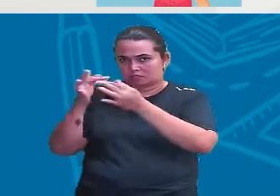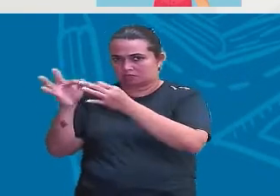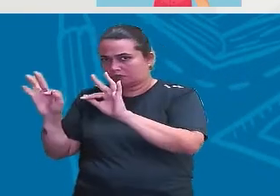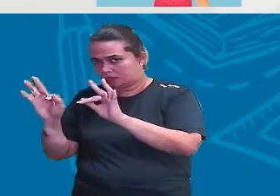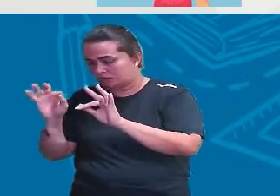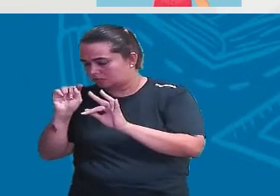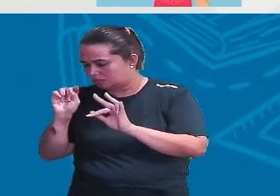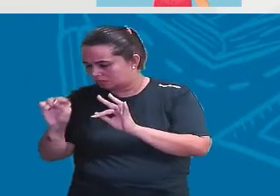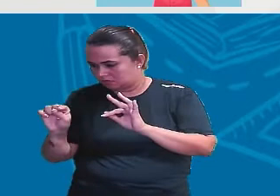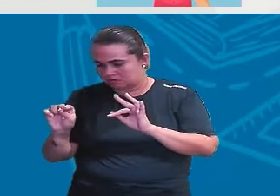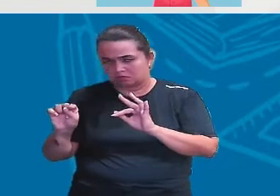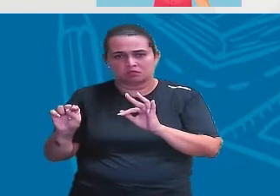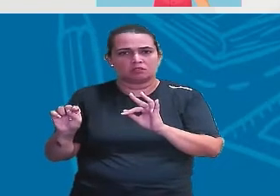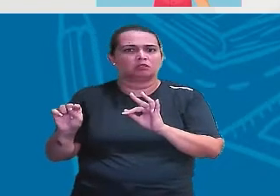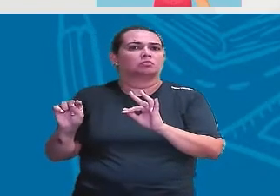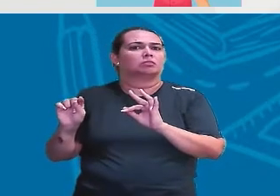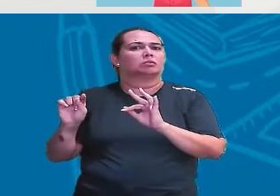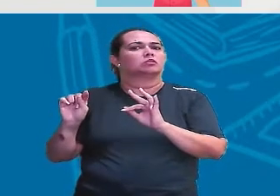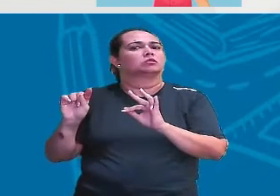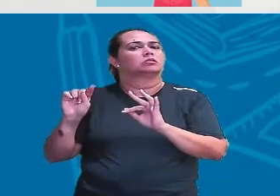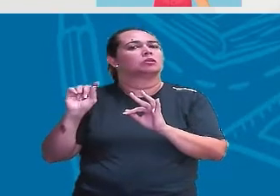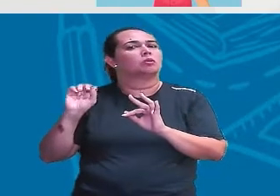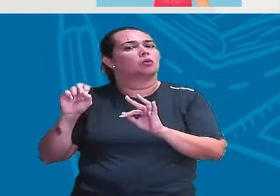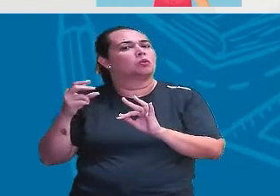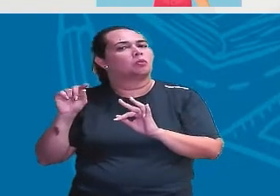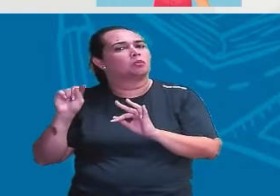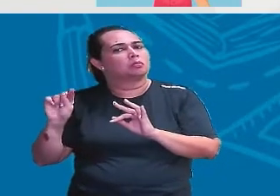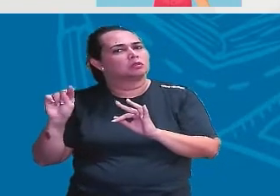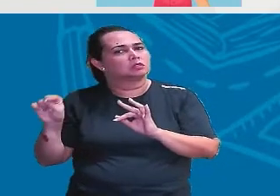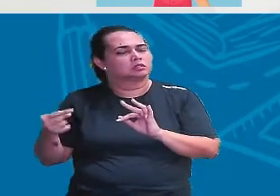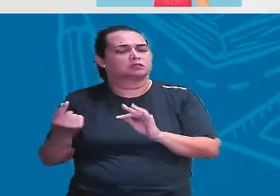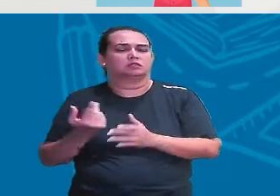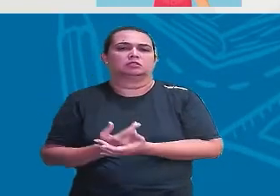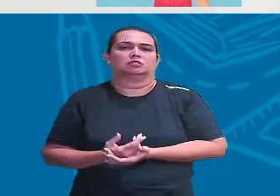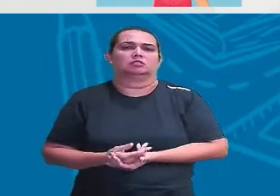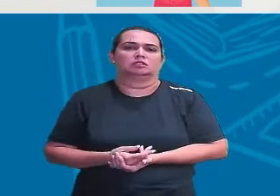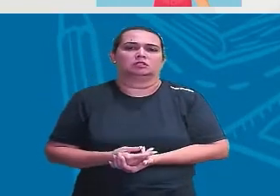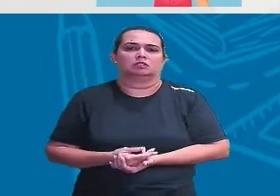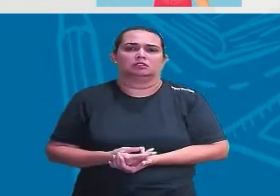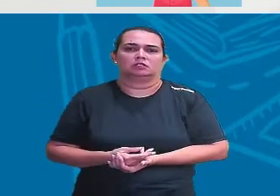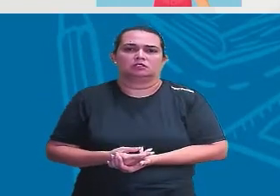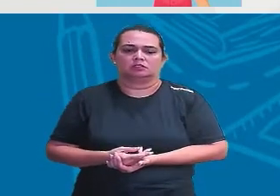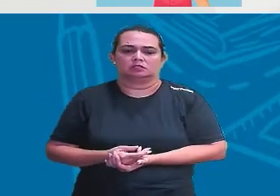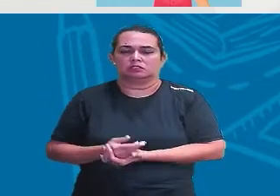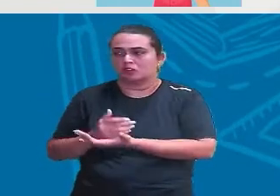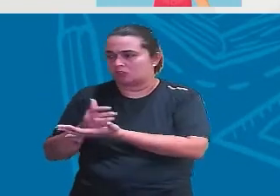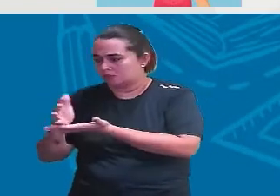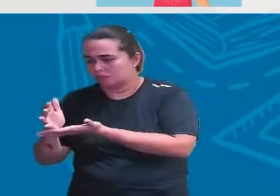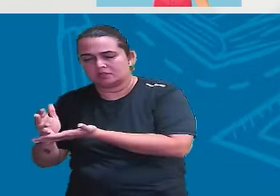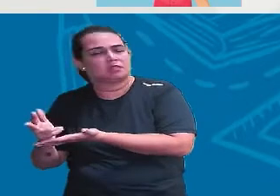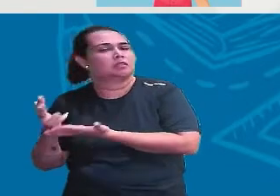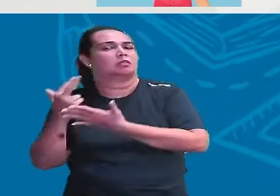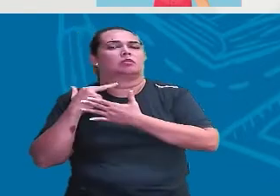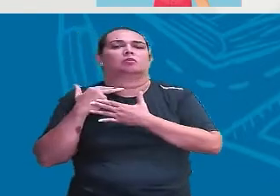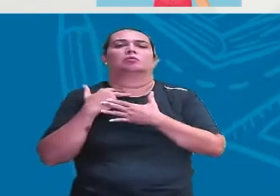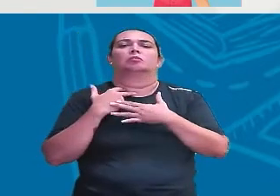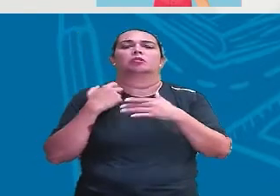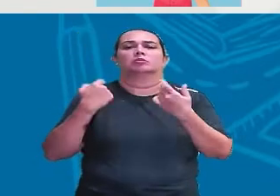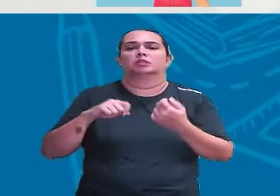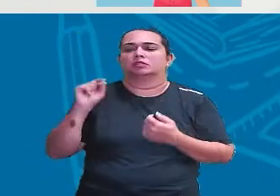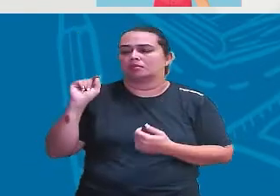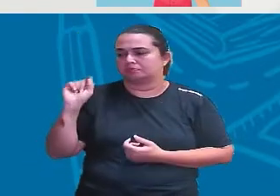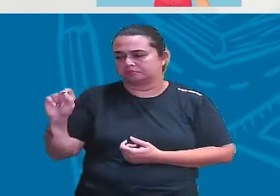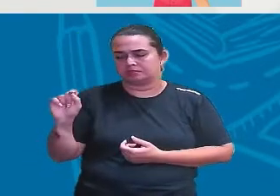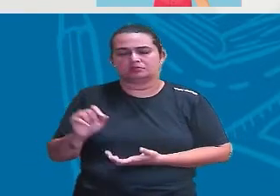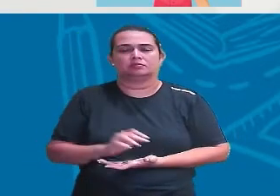pausa entre a primeira, com esse ponto ou com ponto e vírgula, e aí a segunda cláusula, que é a segunda frase ou a segunda